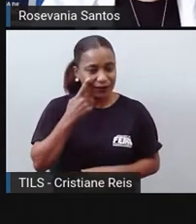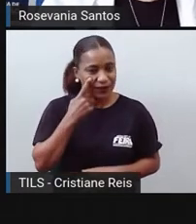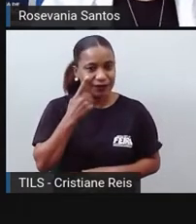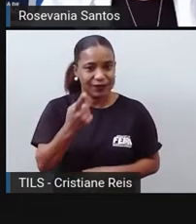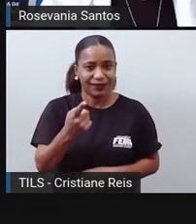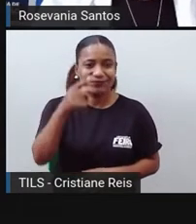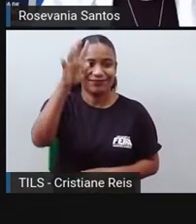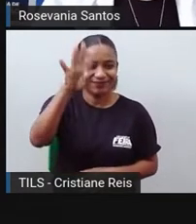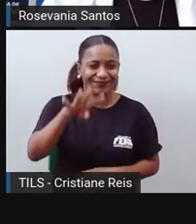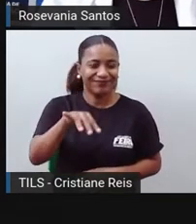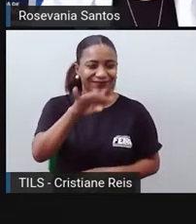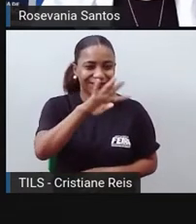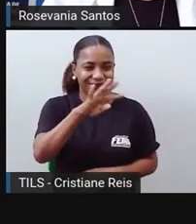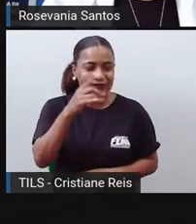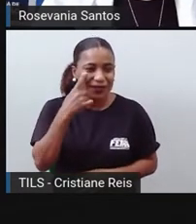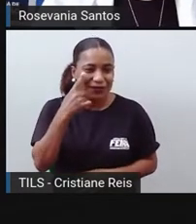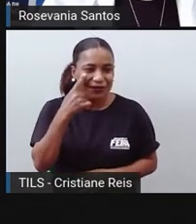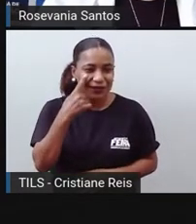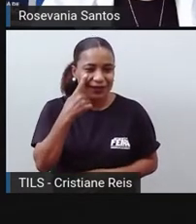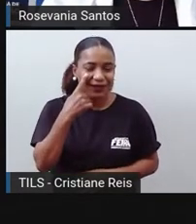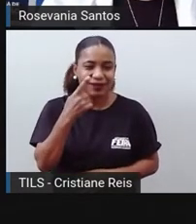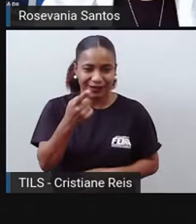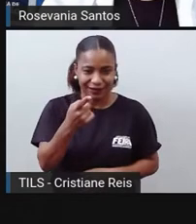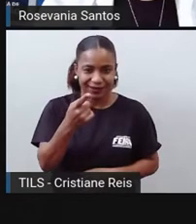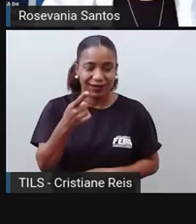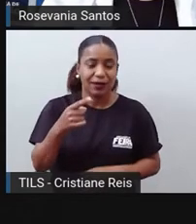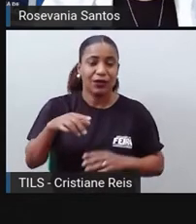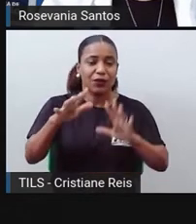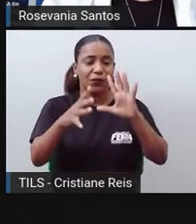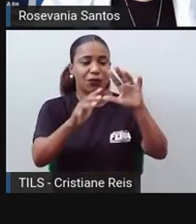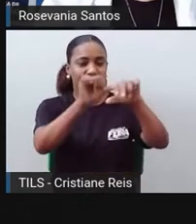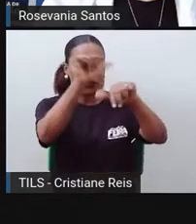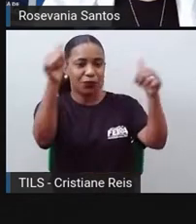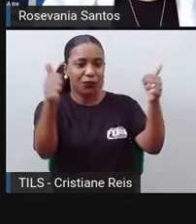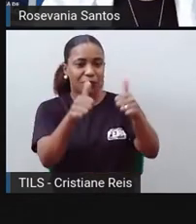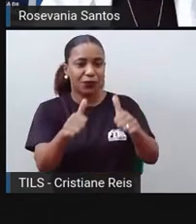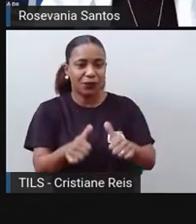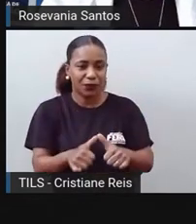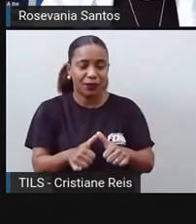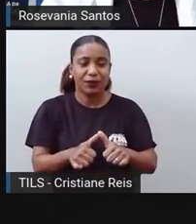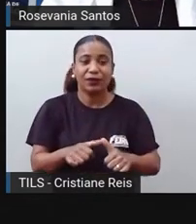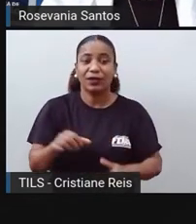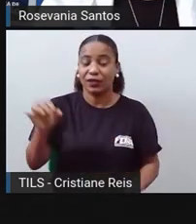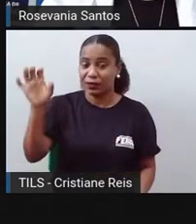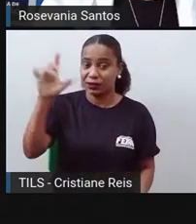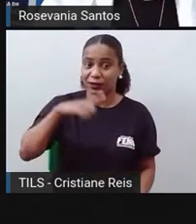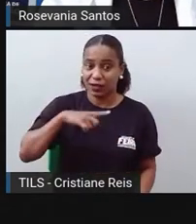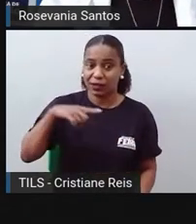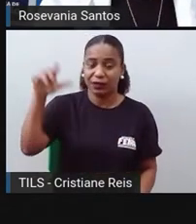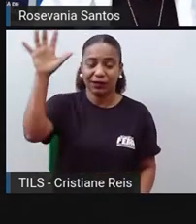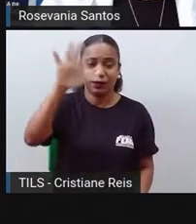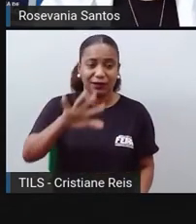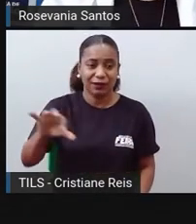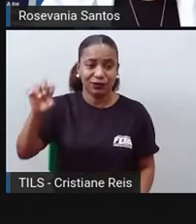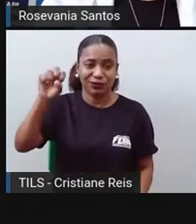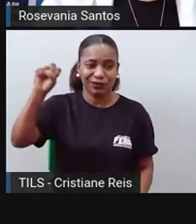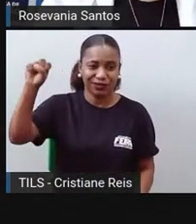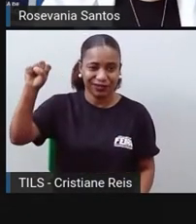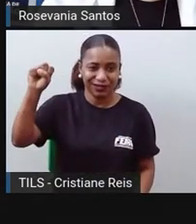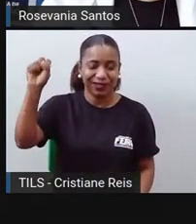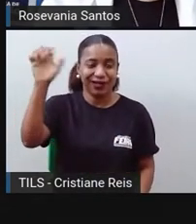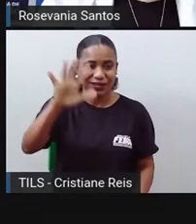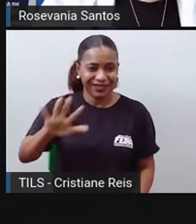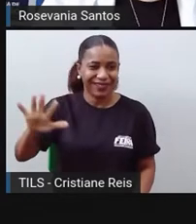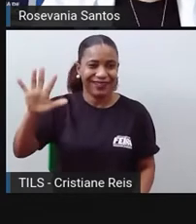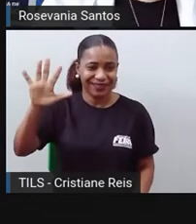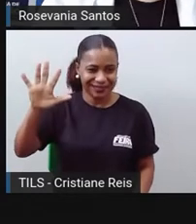natural, bora observar aqui a porção do sudoeste da Ásia, como eu já falei para vocês, né, quando a gente pega na divisão, ou Oriente Médio, que a